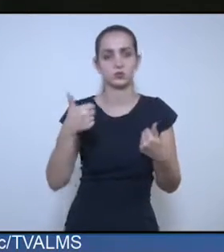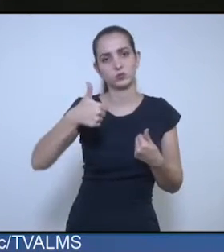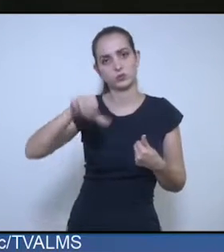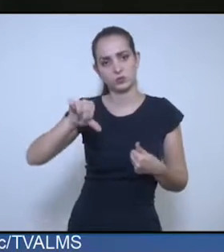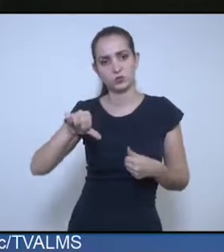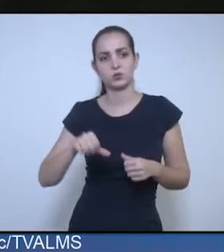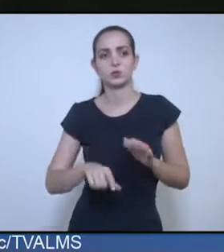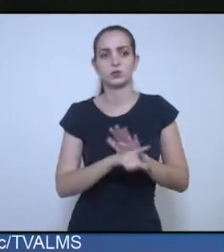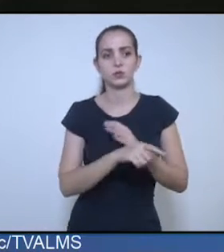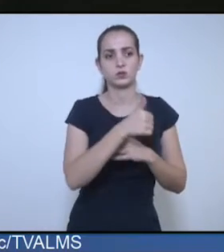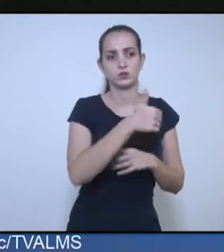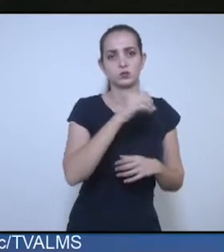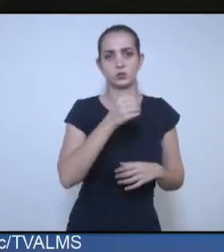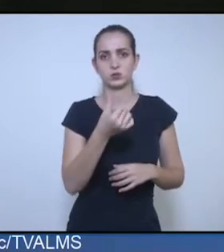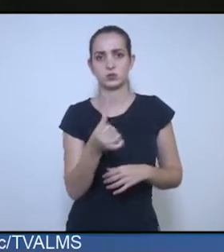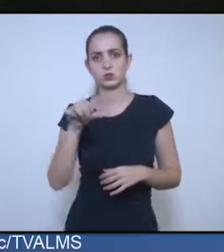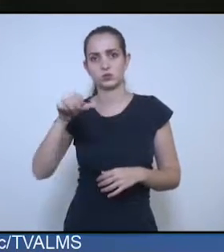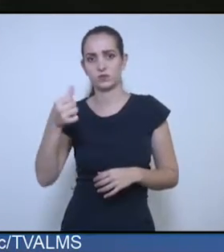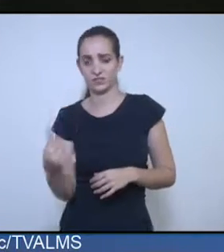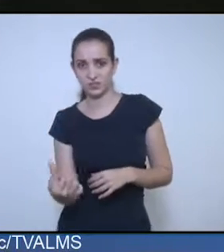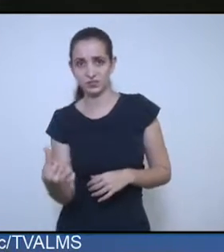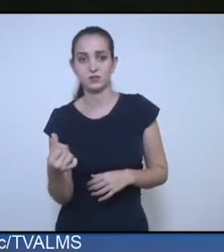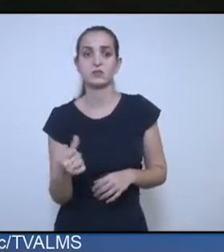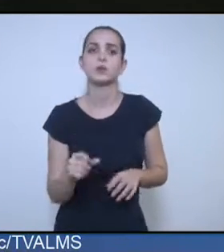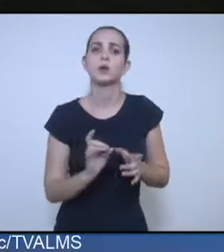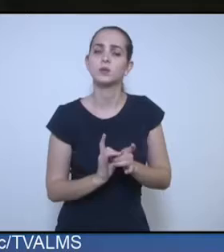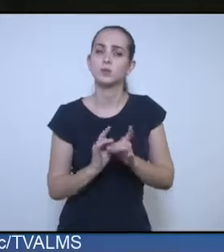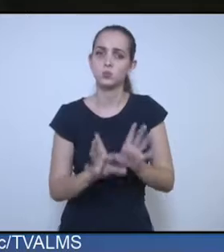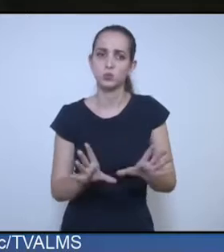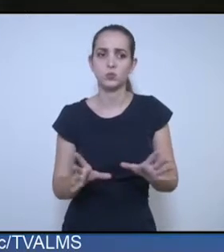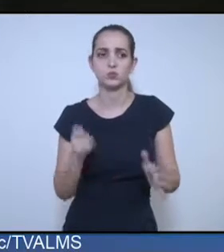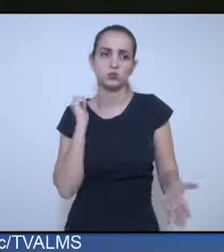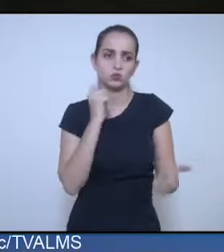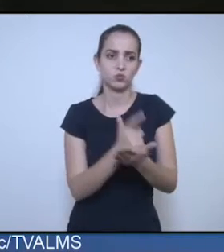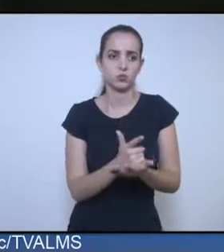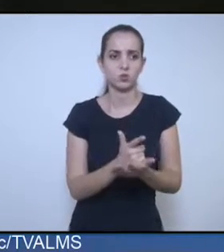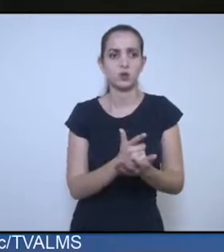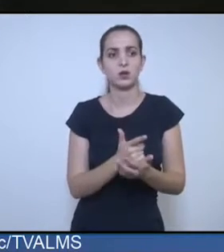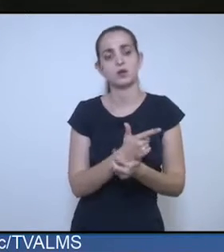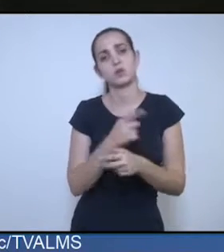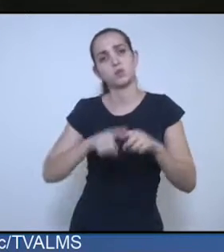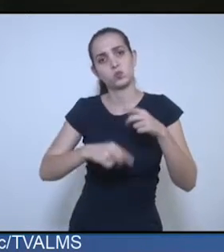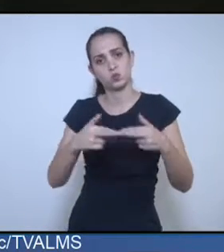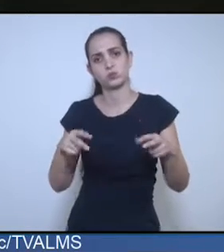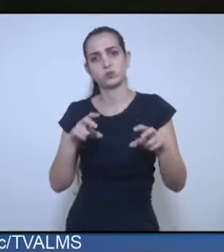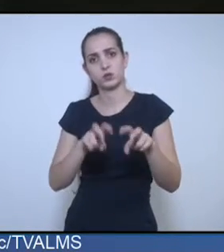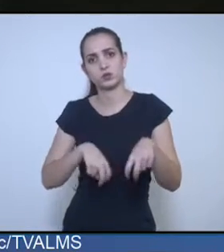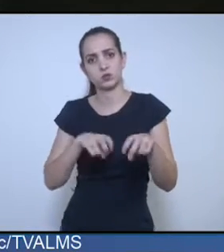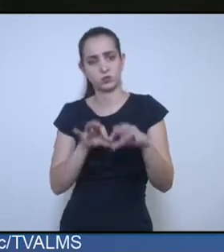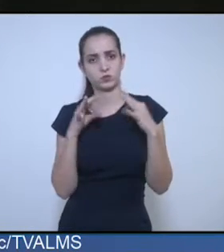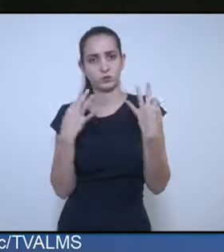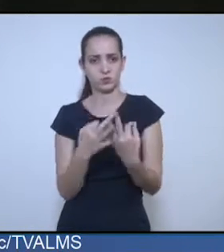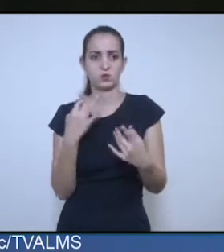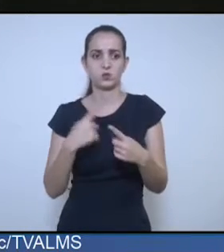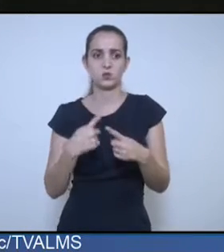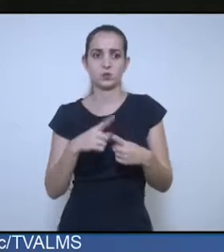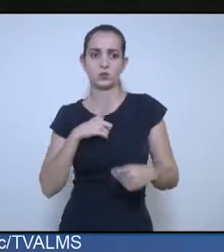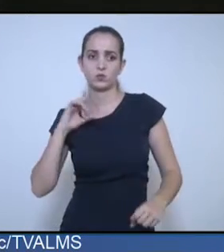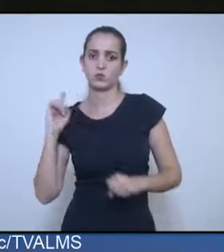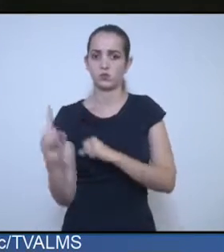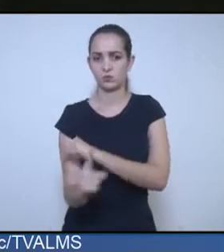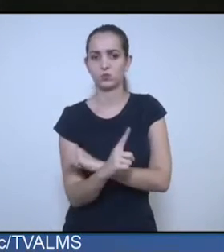na Lei 10.696, que permite a compra de produtos da agricultura familiar para